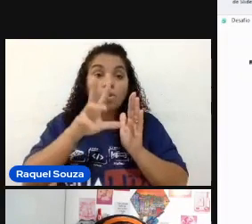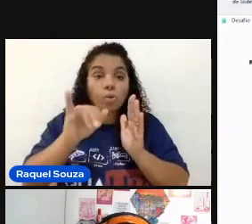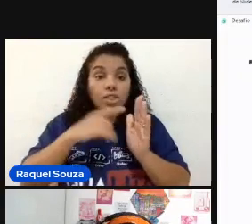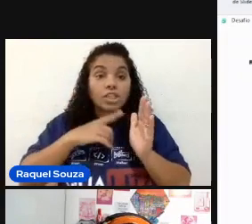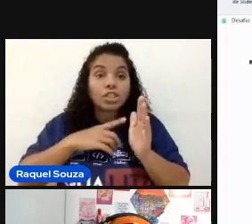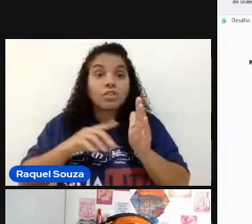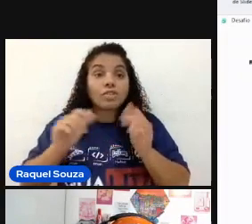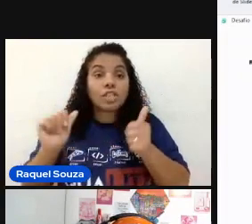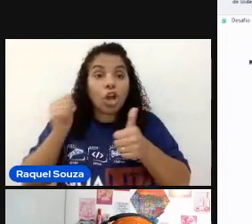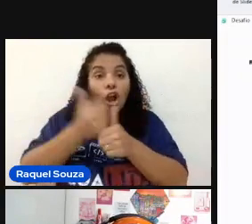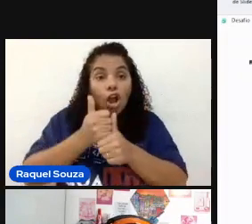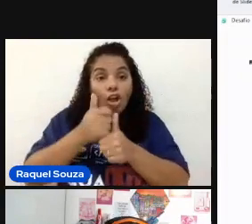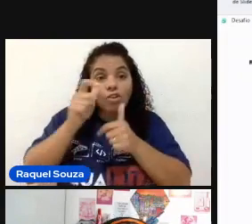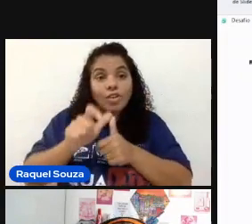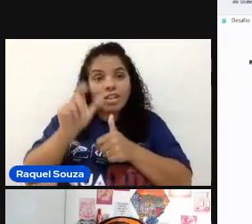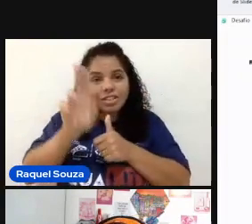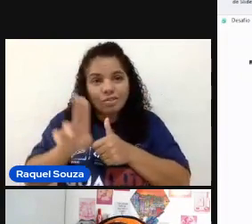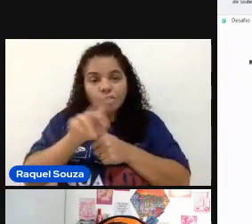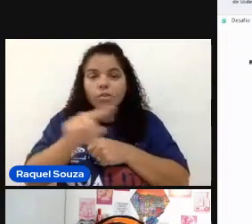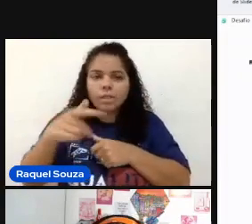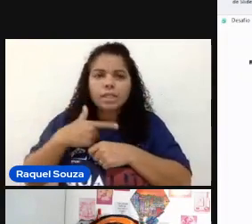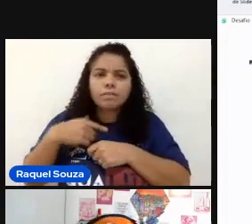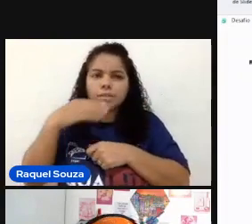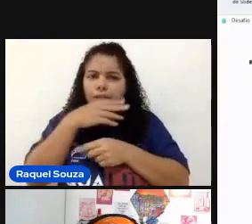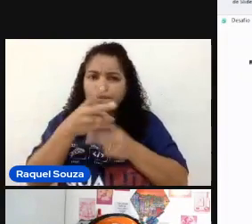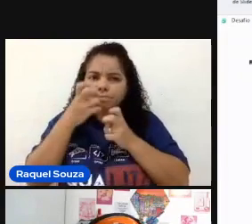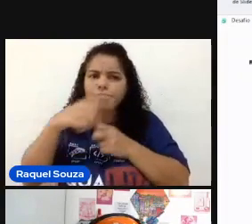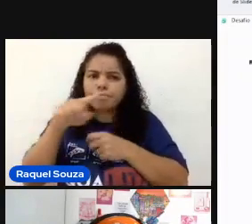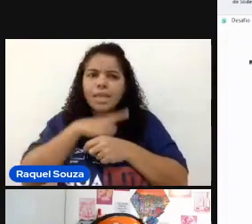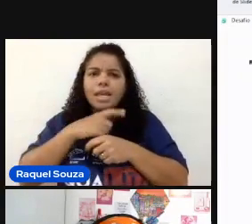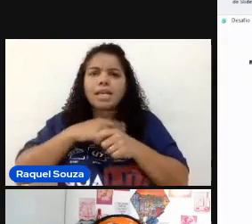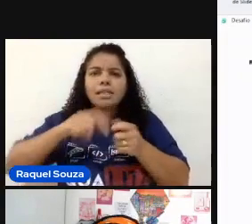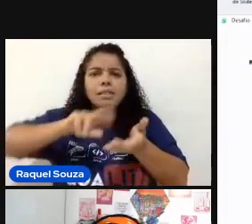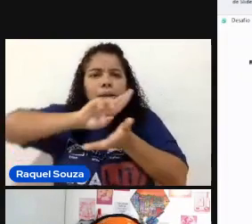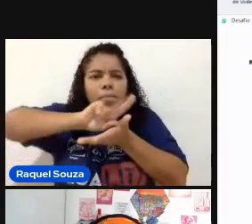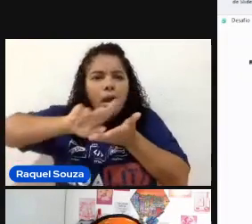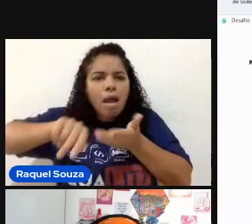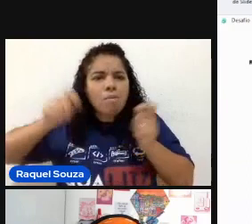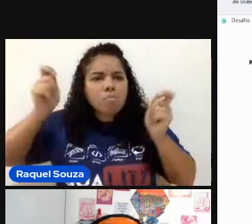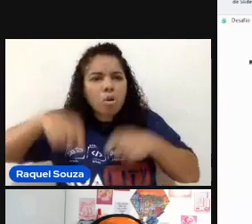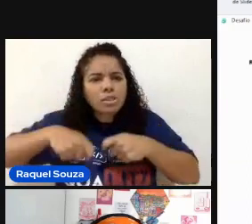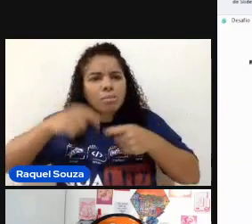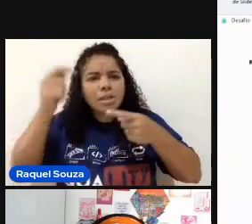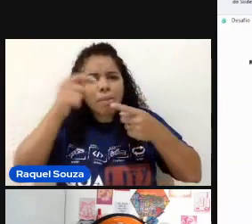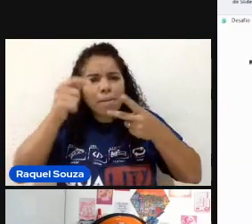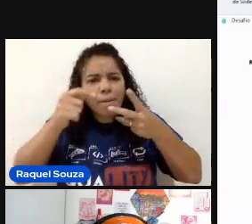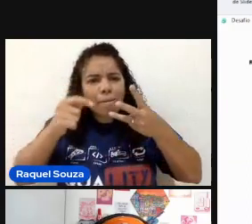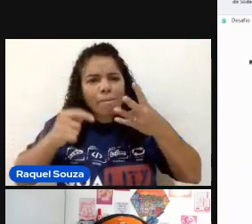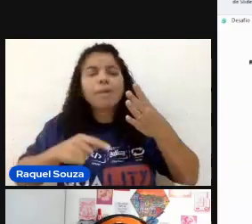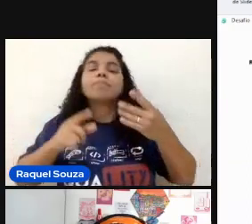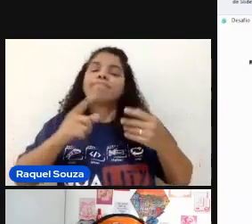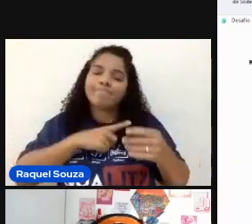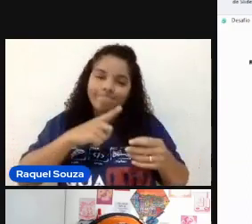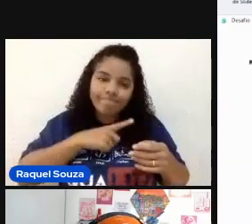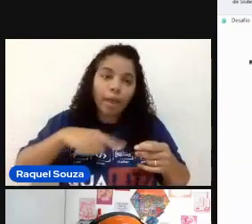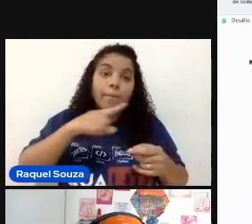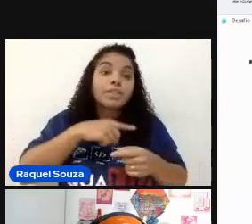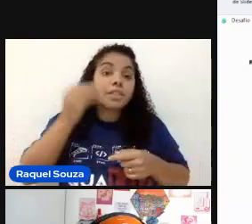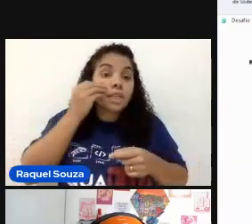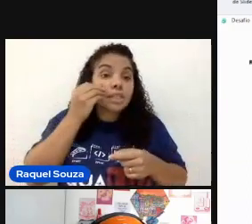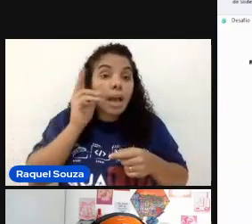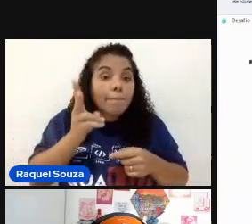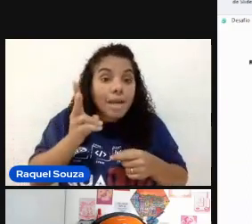solução, eu gostaria que vocês percebessem um tanto de possibilidades que se abre para a gente testar uma mesma